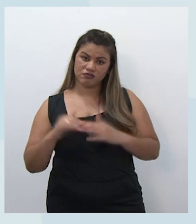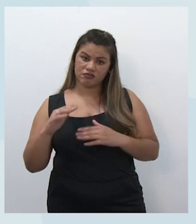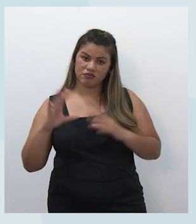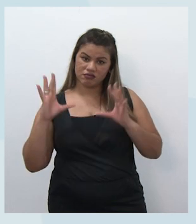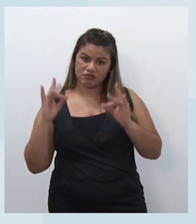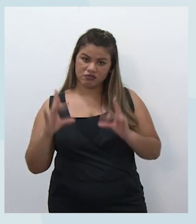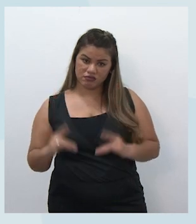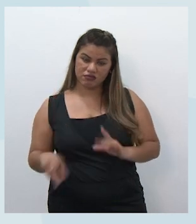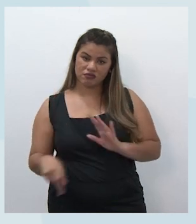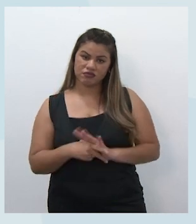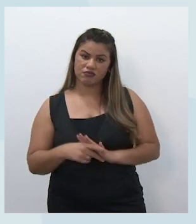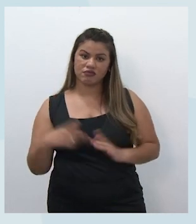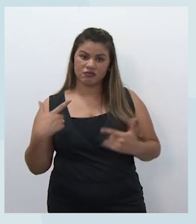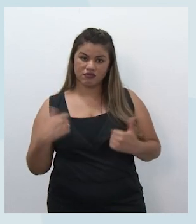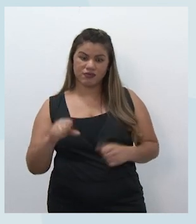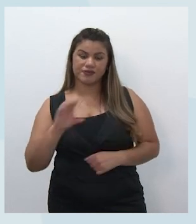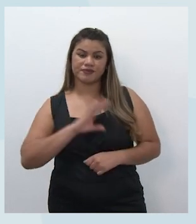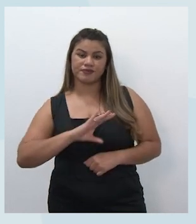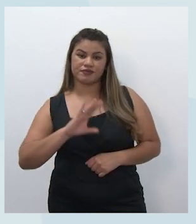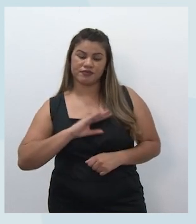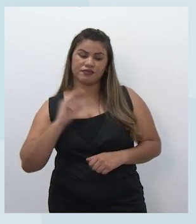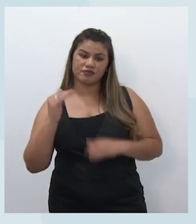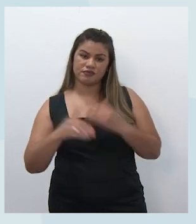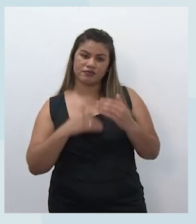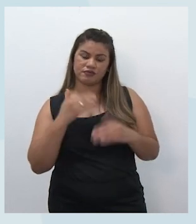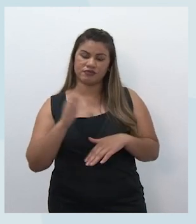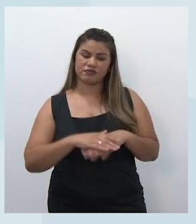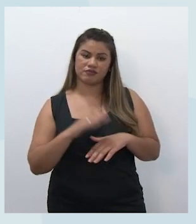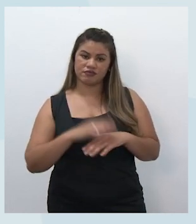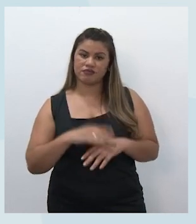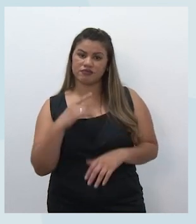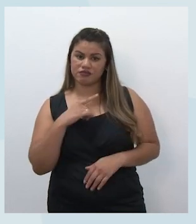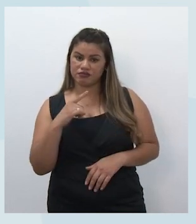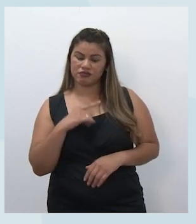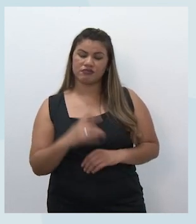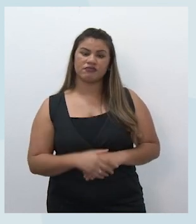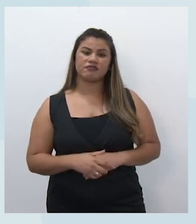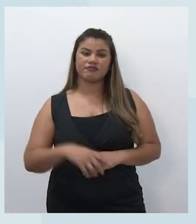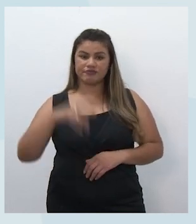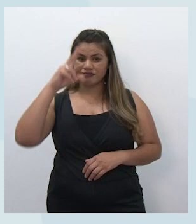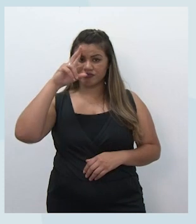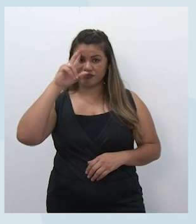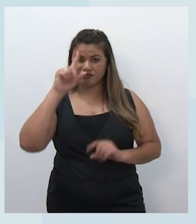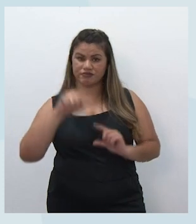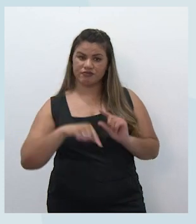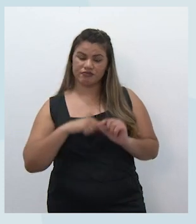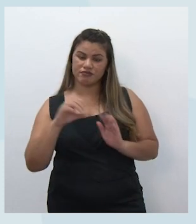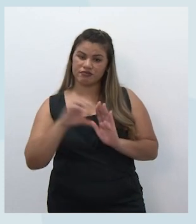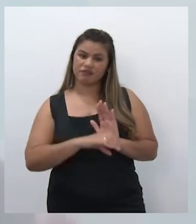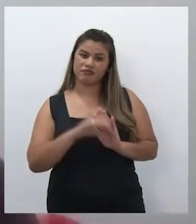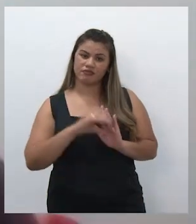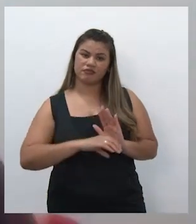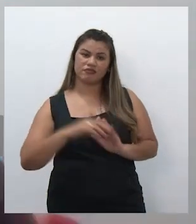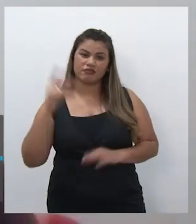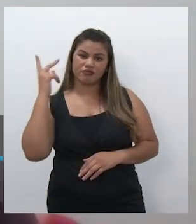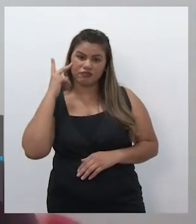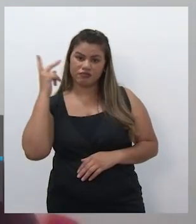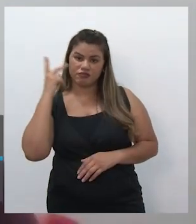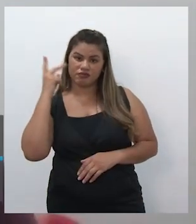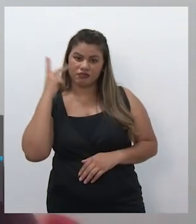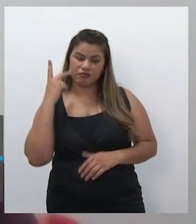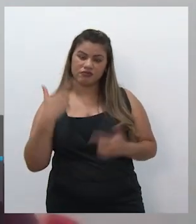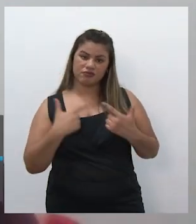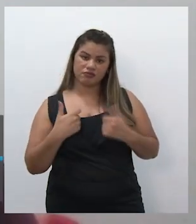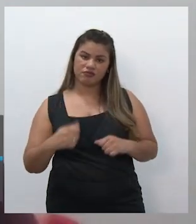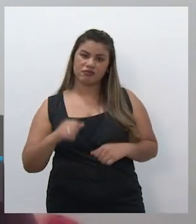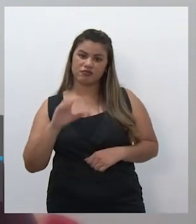língua portuguesa que estão sendo trabalhadas. Tá? Lembrando que porque está posto para o currículo paulista, só a língua portuguesa e